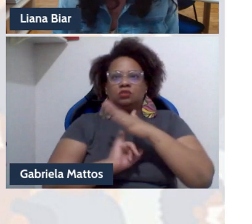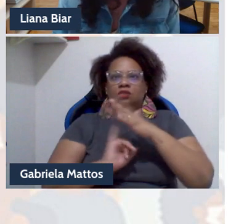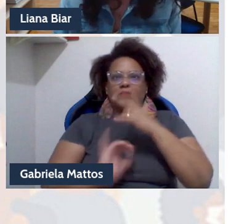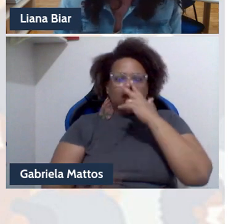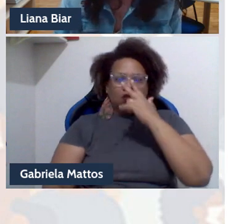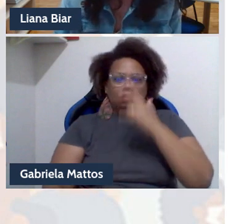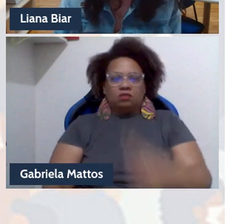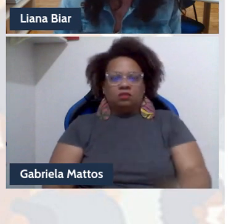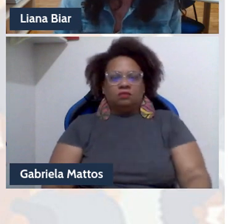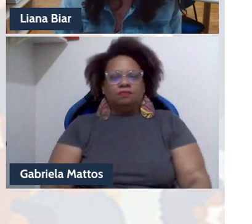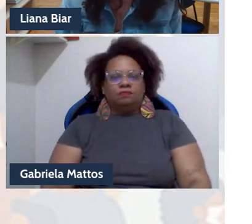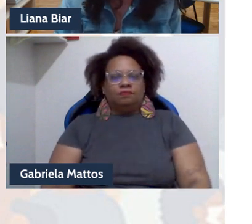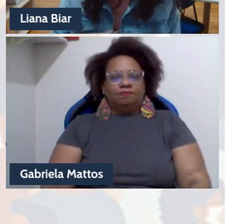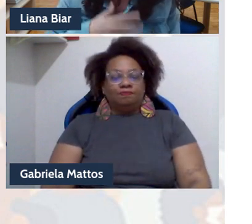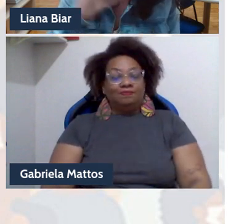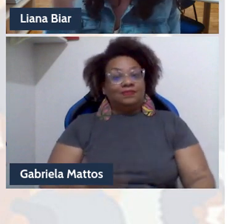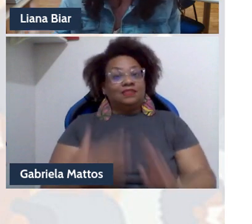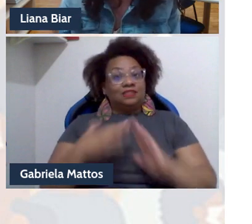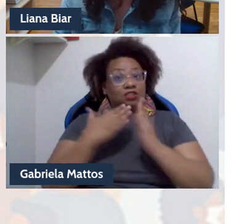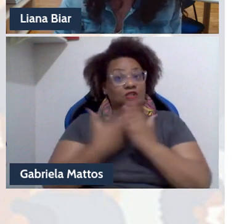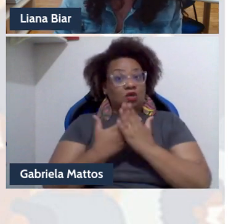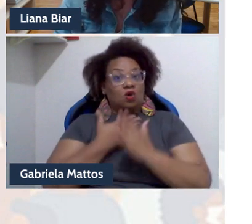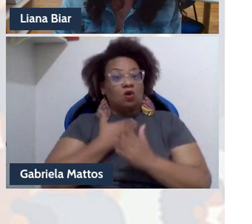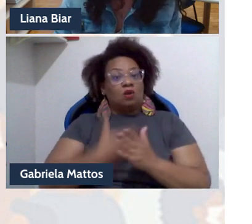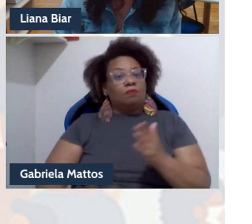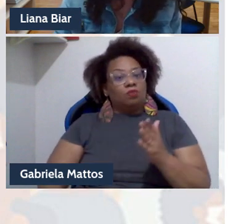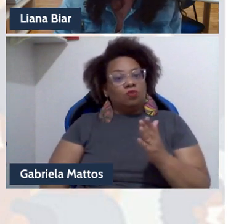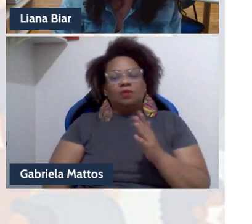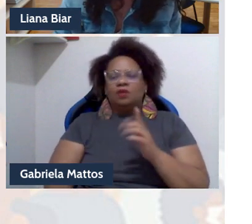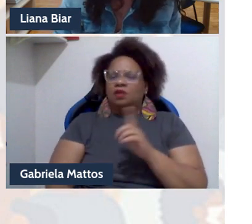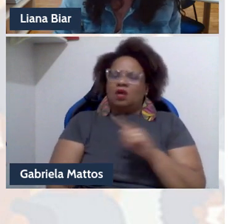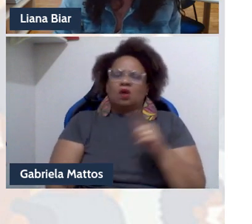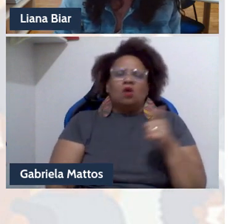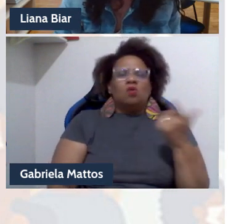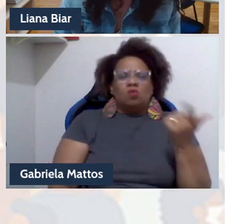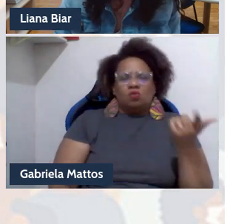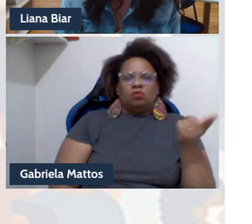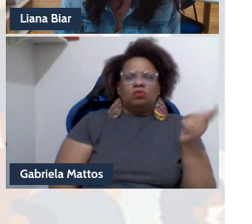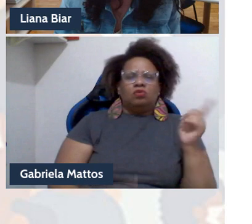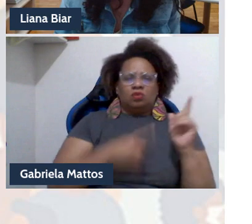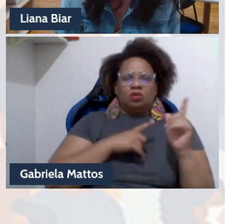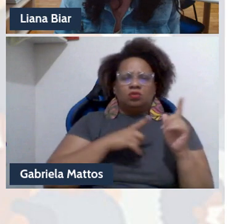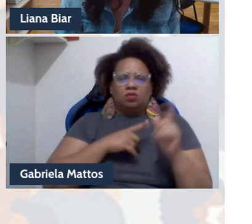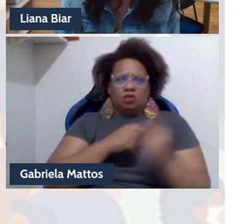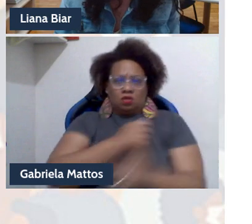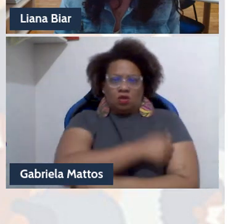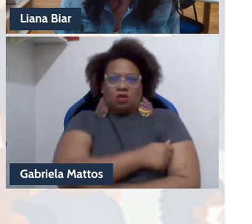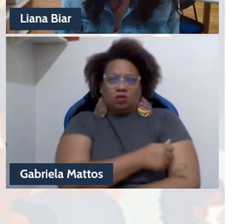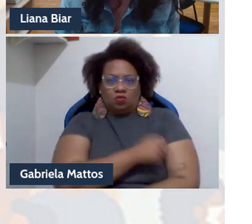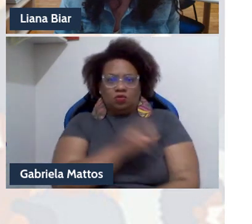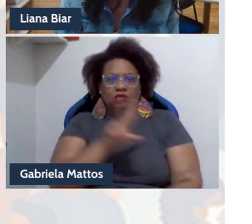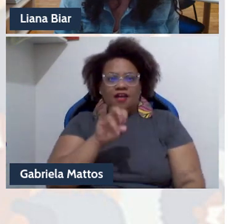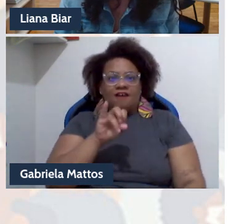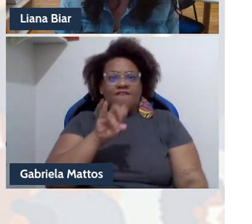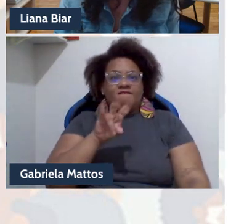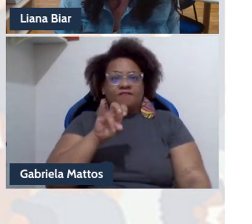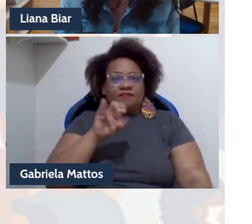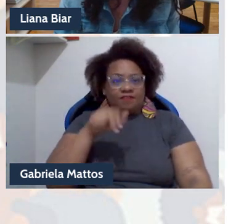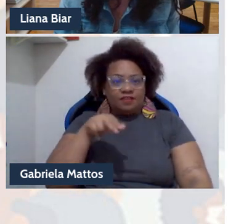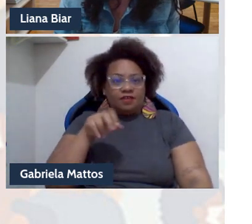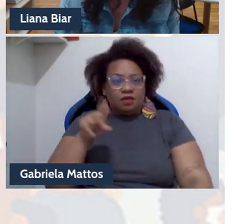escola pública, para os professores de escola pública, a questão é outra. Eu tenho uma orientanda, a Viviane Cavalcante, que está tratando justamente